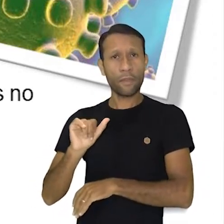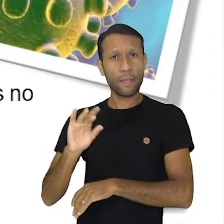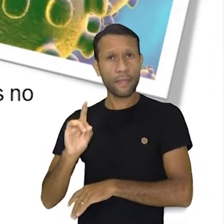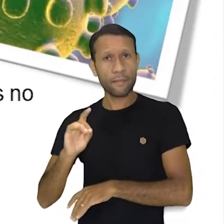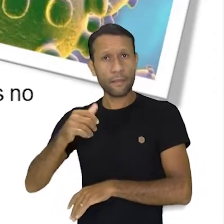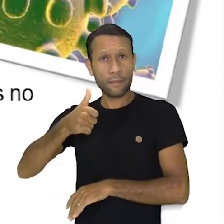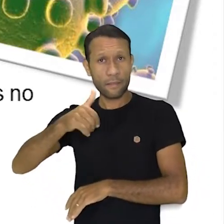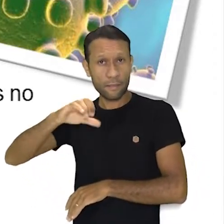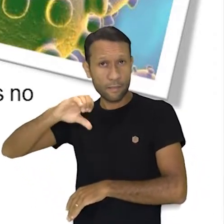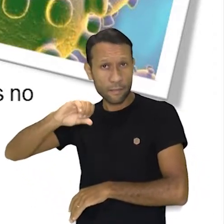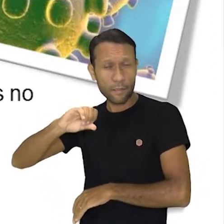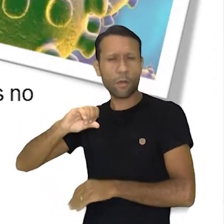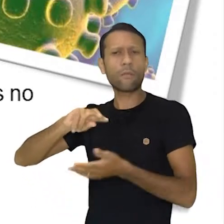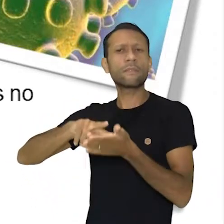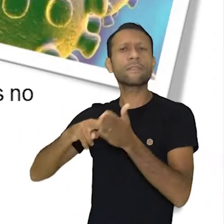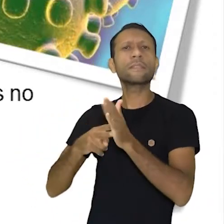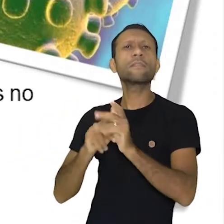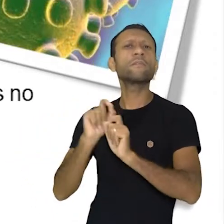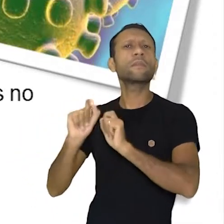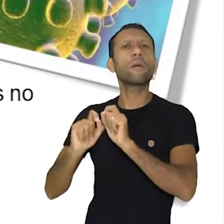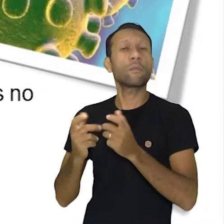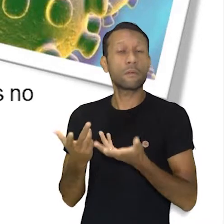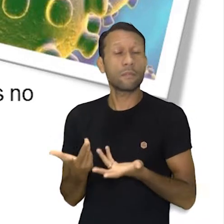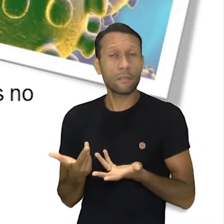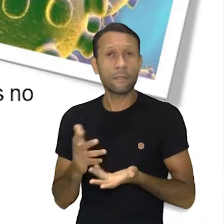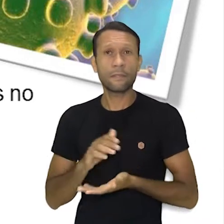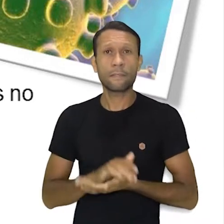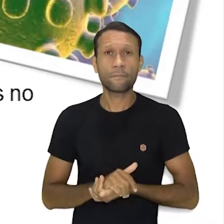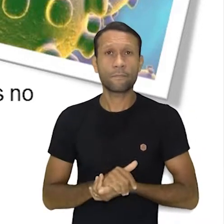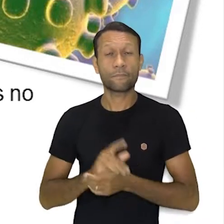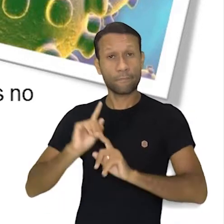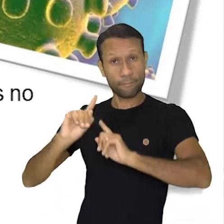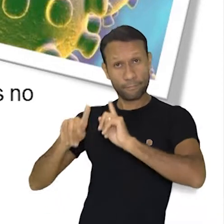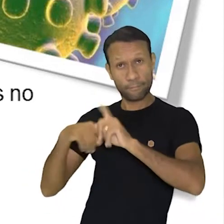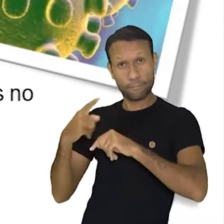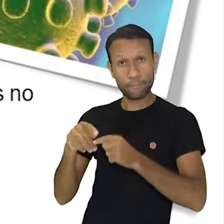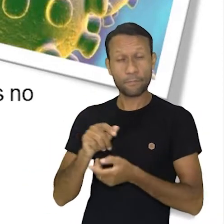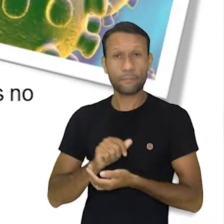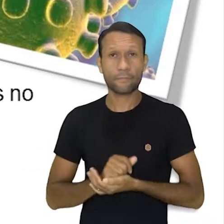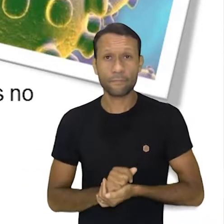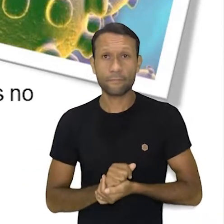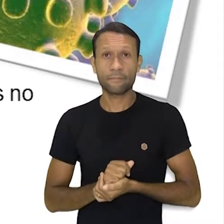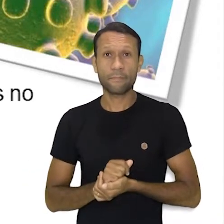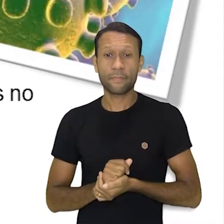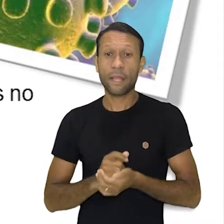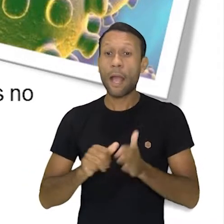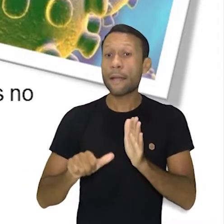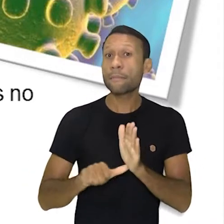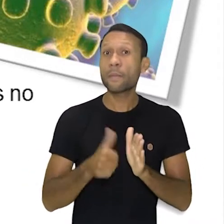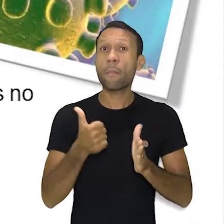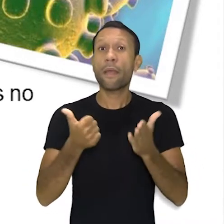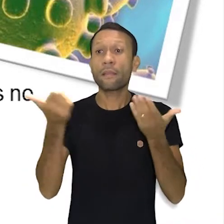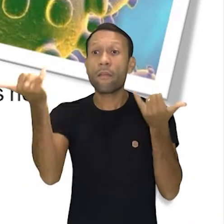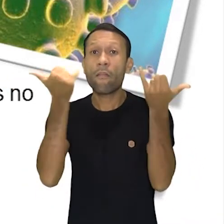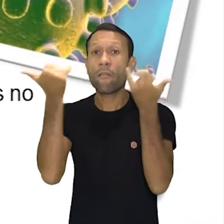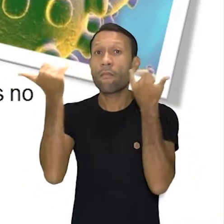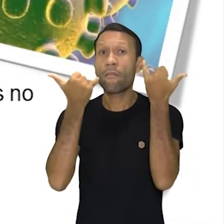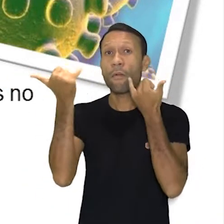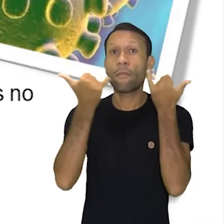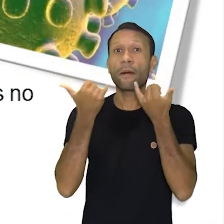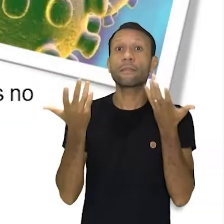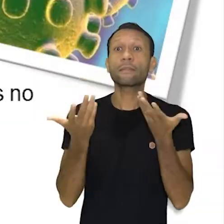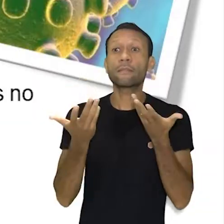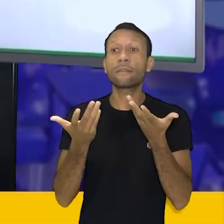o que significa essa sigla. Depois, quando se teve as primeiras